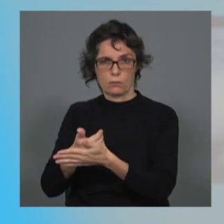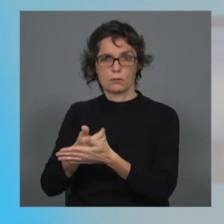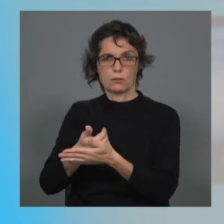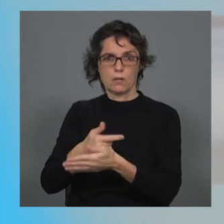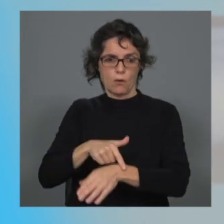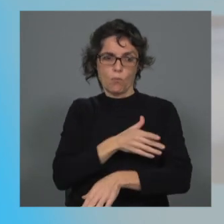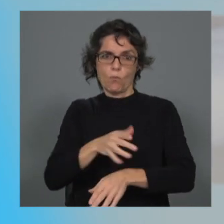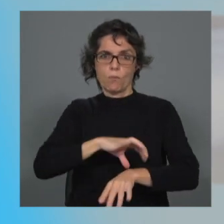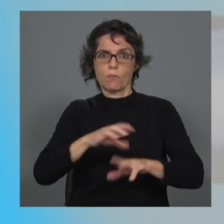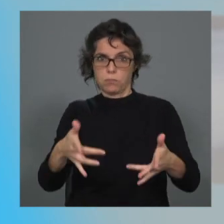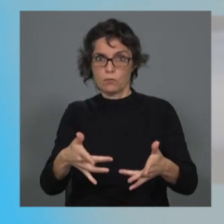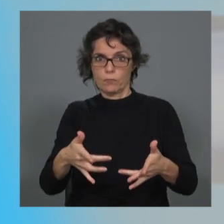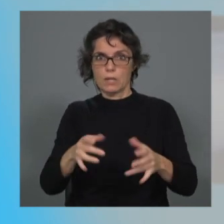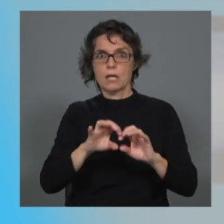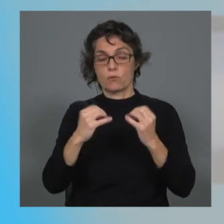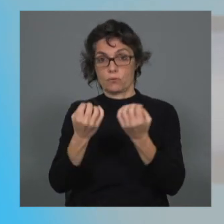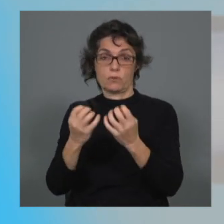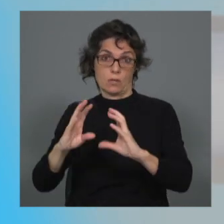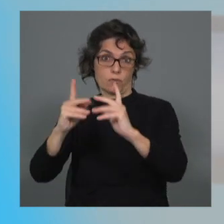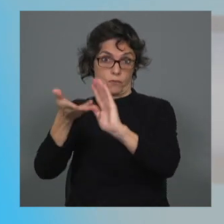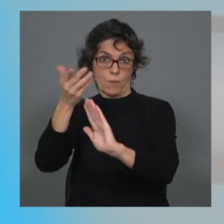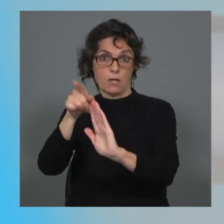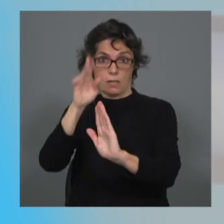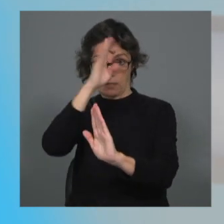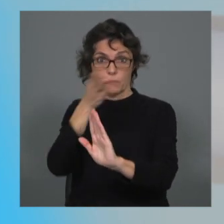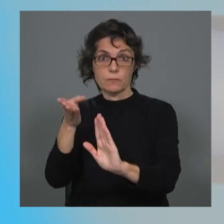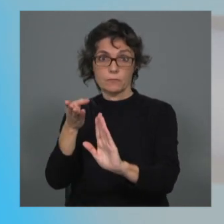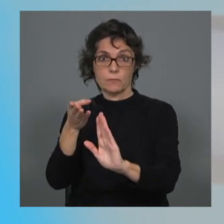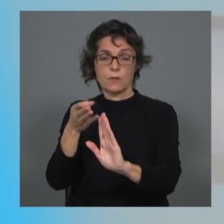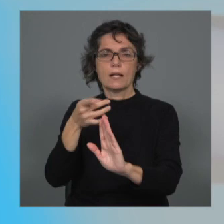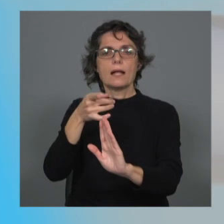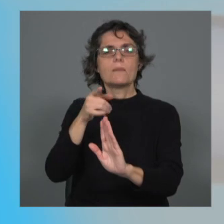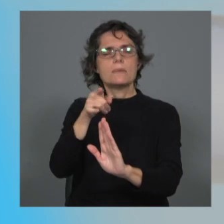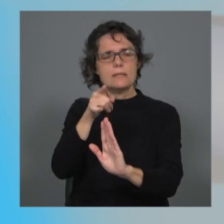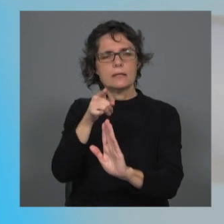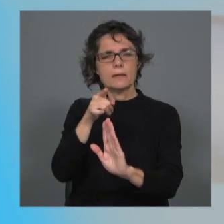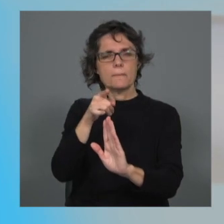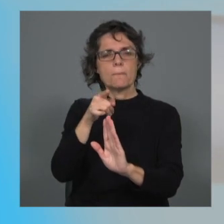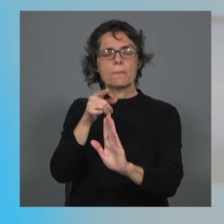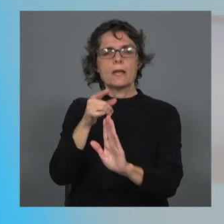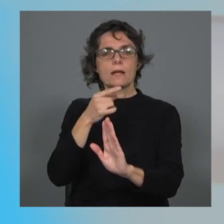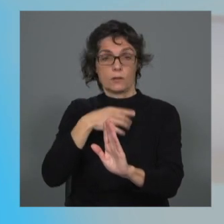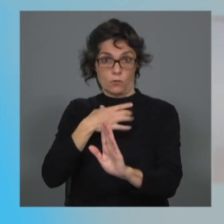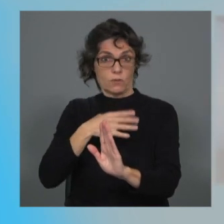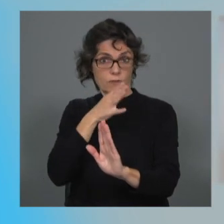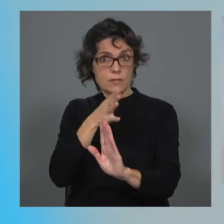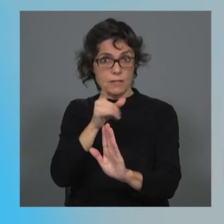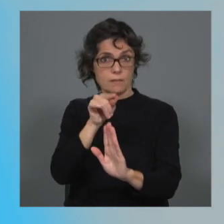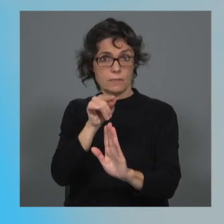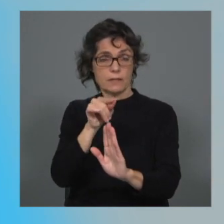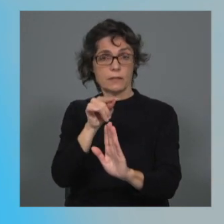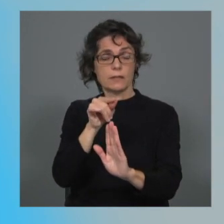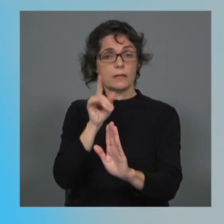pandemias, designadamente nas sociedades mais desenvolvidas. Eu devo dizer que há um paradoxo tremendo que nós temos que ter